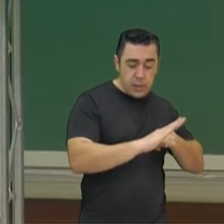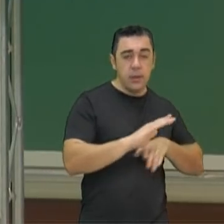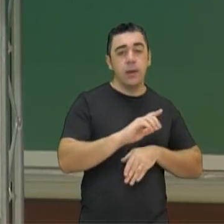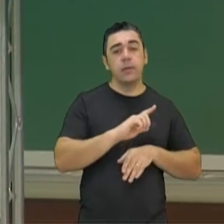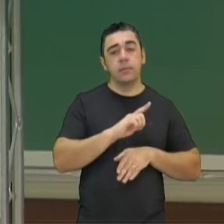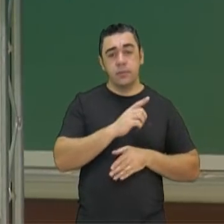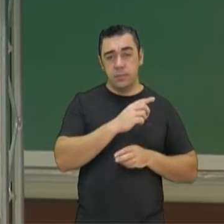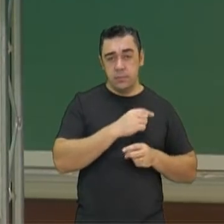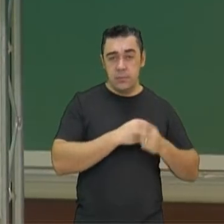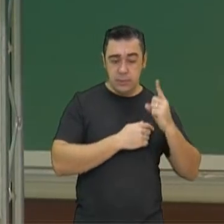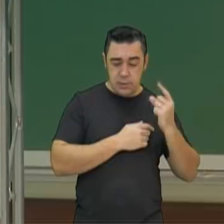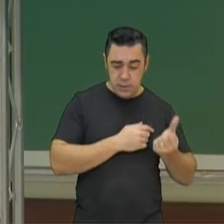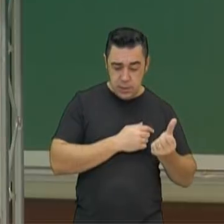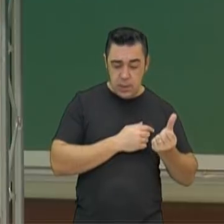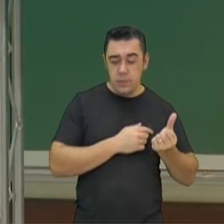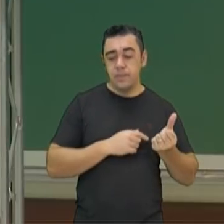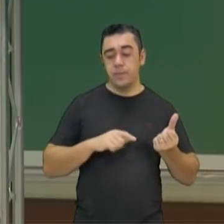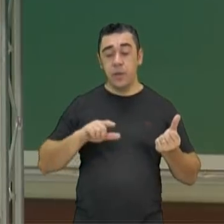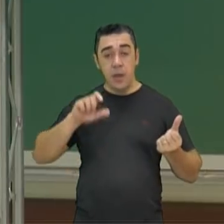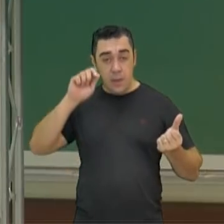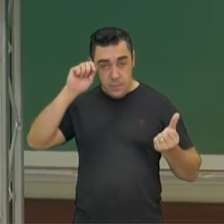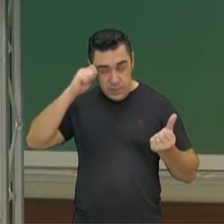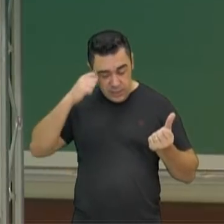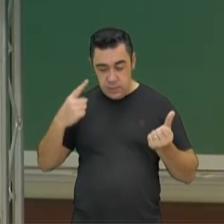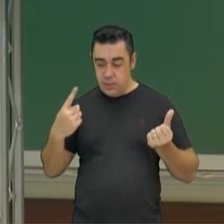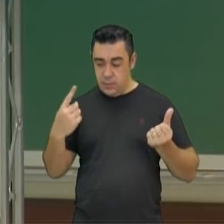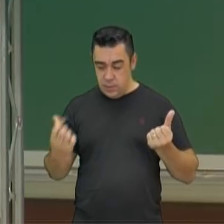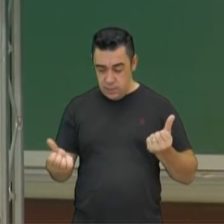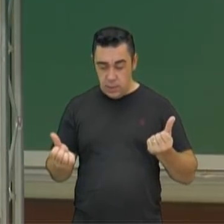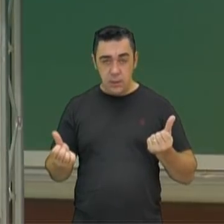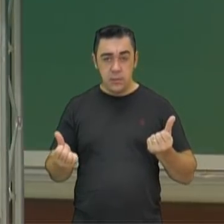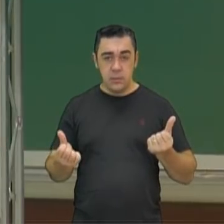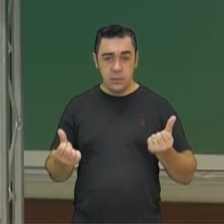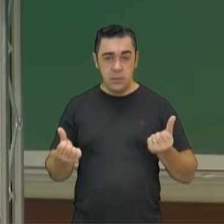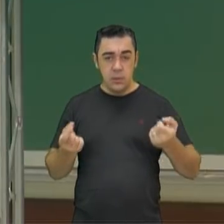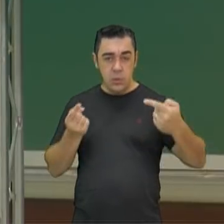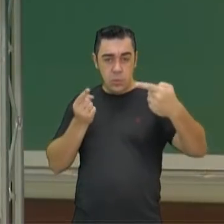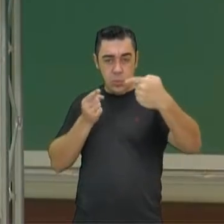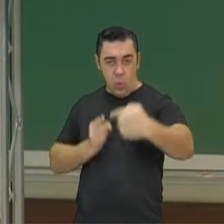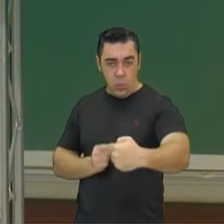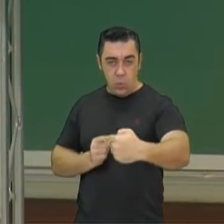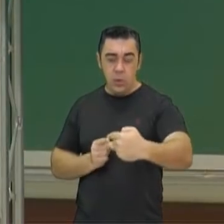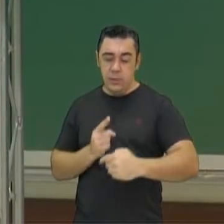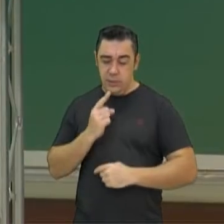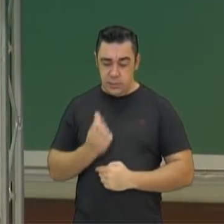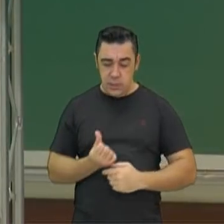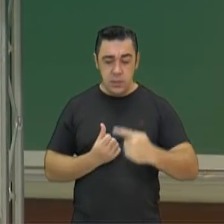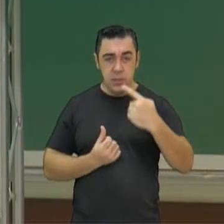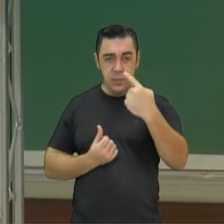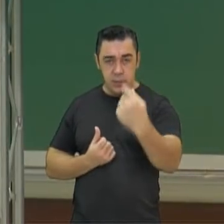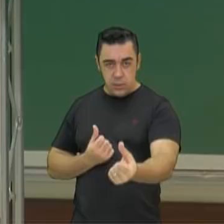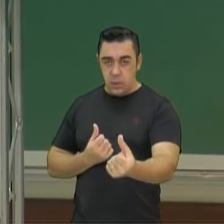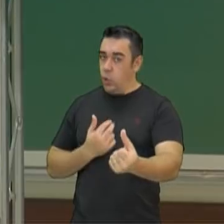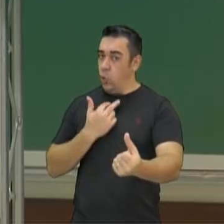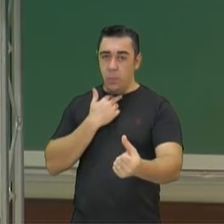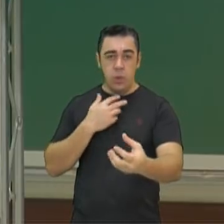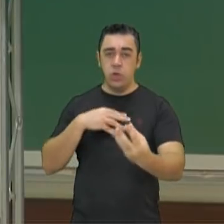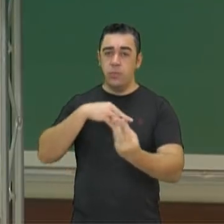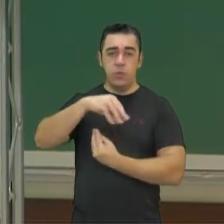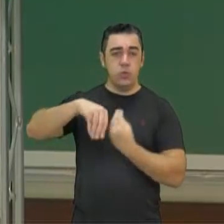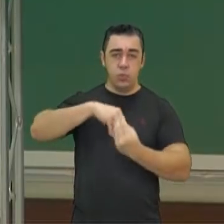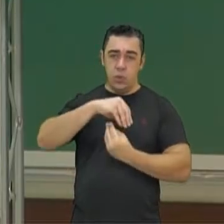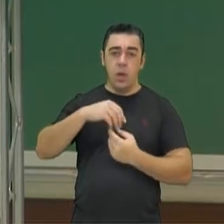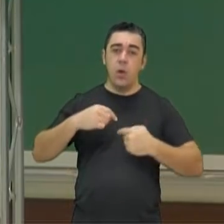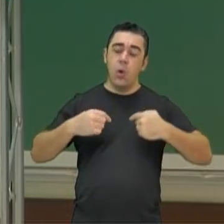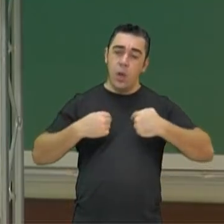Então, isso é uma regra também. Então, eu vou ficar com 16 e meu parceiro 16. Posso misturar as peças? Não posso misturar as peças. Tem que ser, ou eu fico com